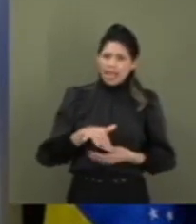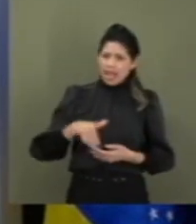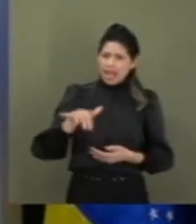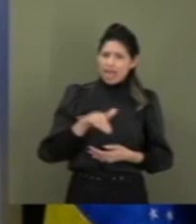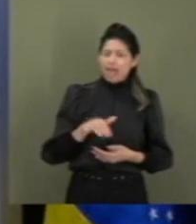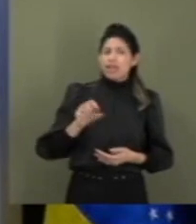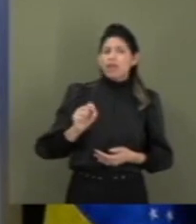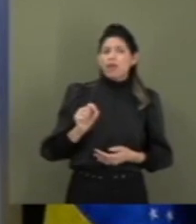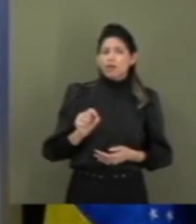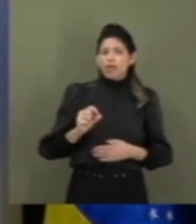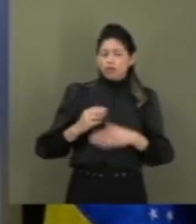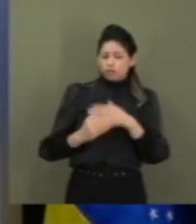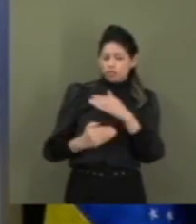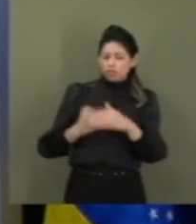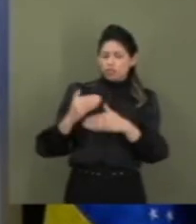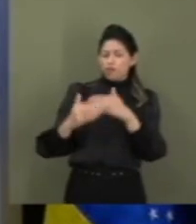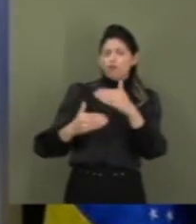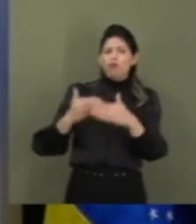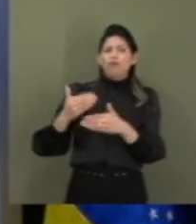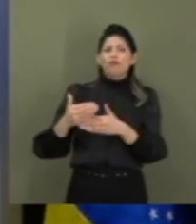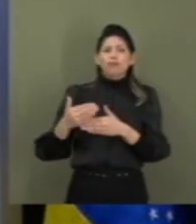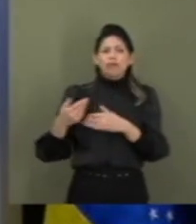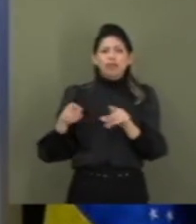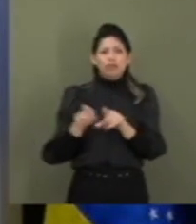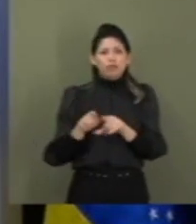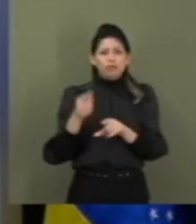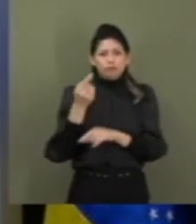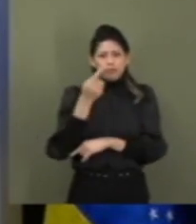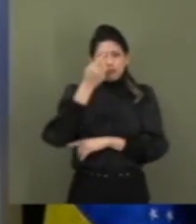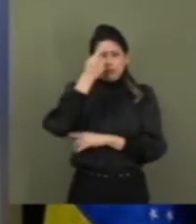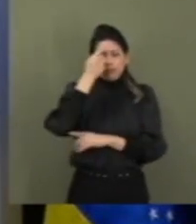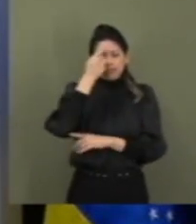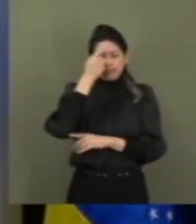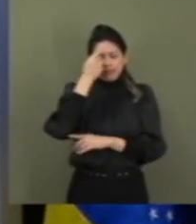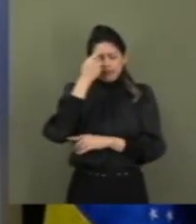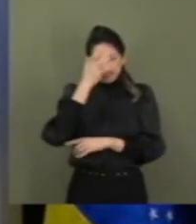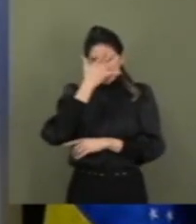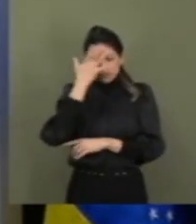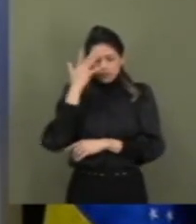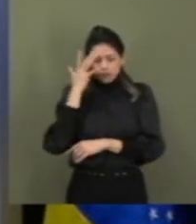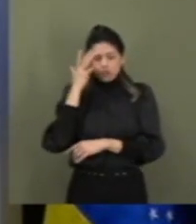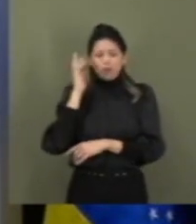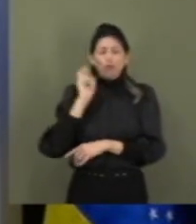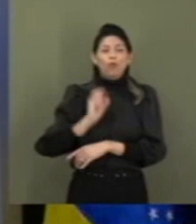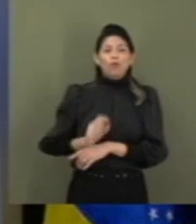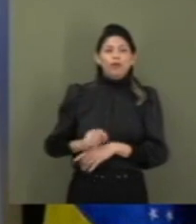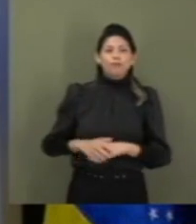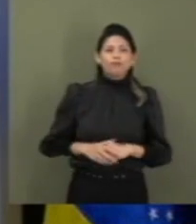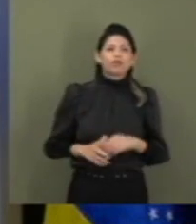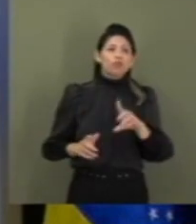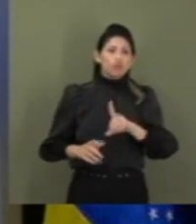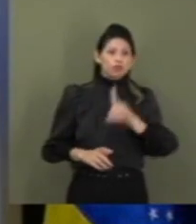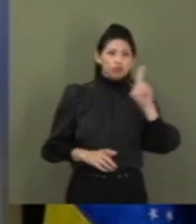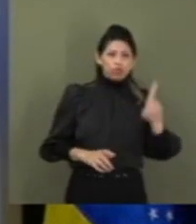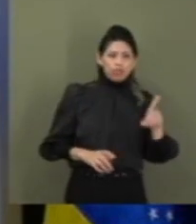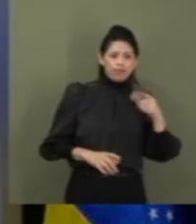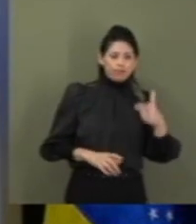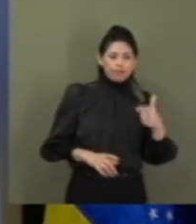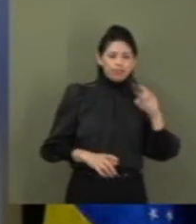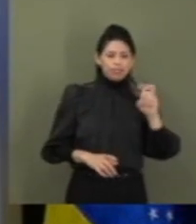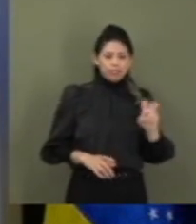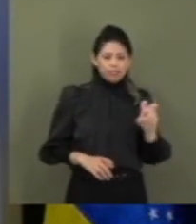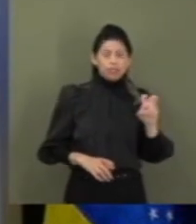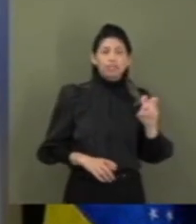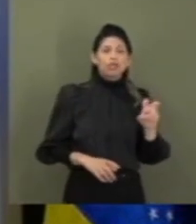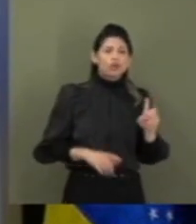visando a construção autoritária do pensamento único. No dia 25 de maio de 2023,